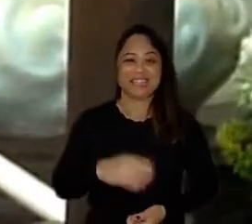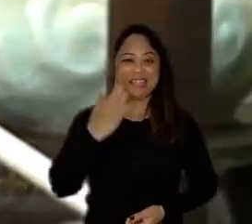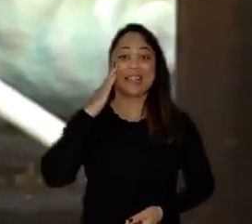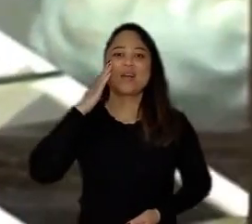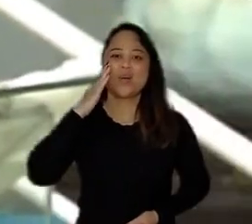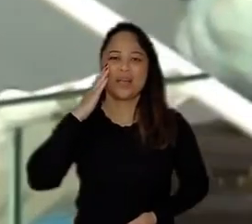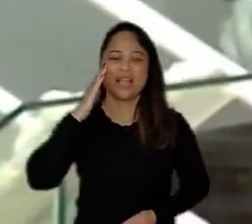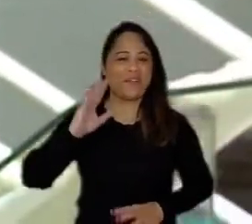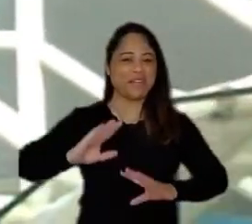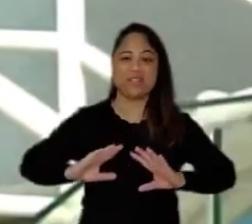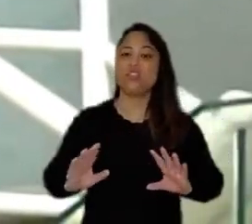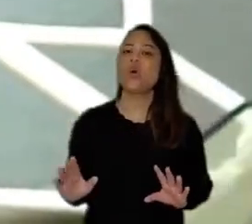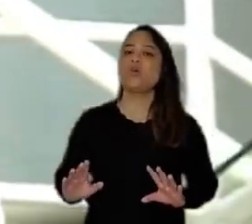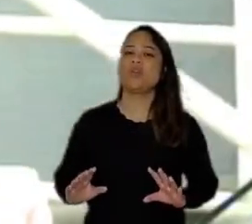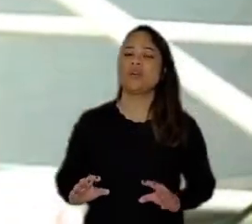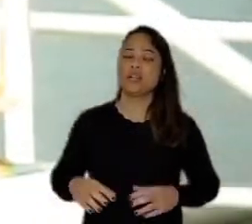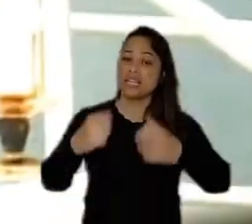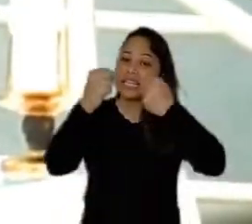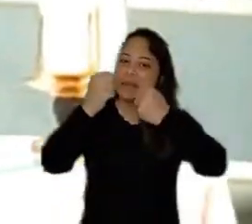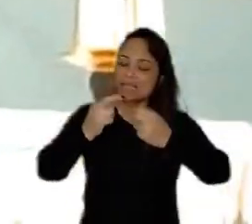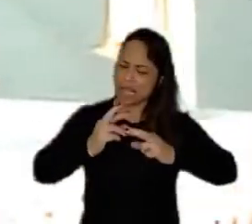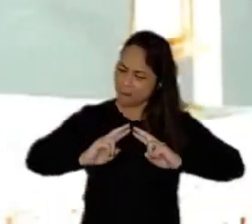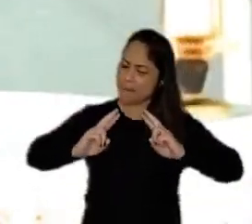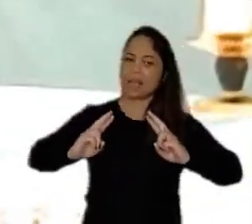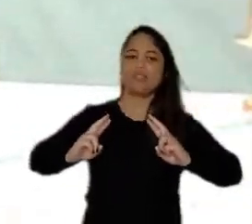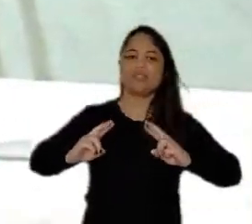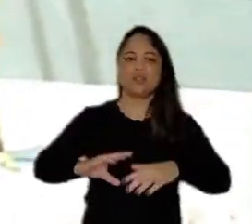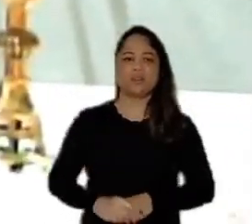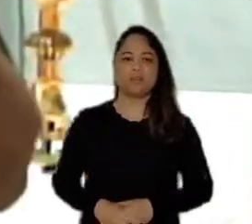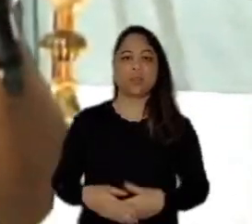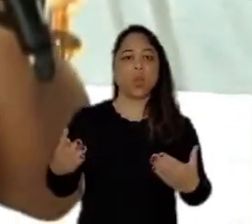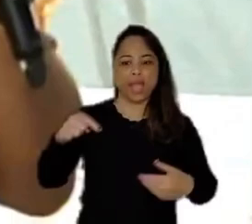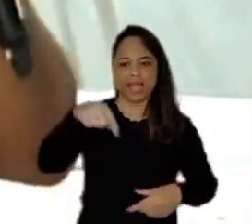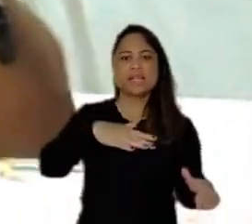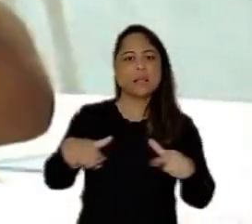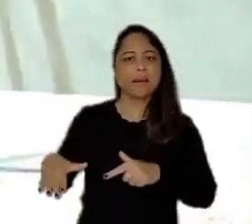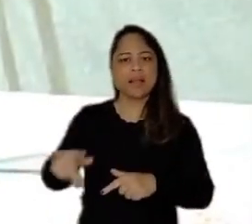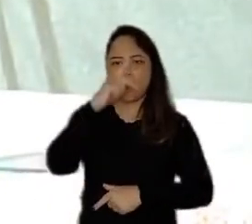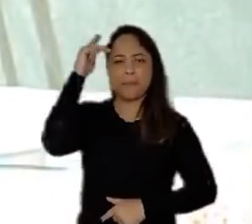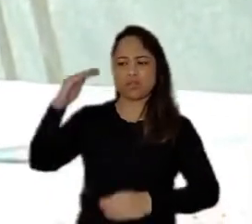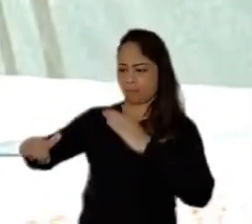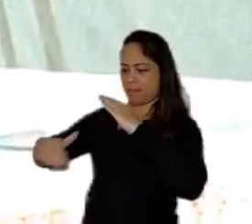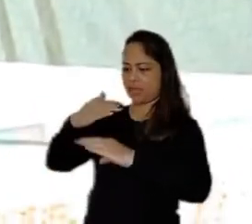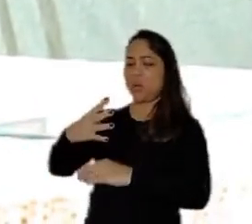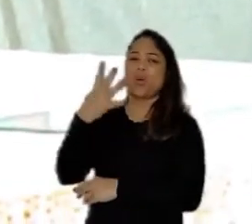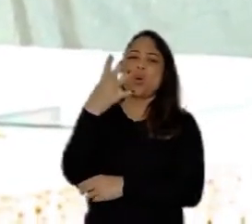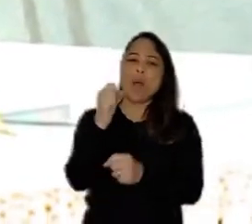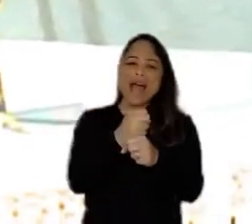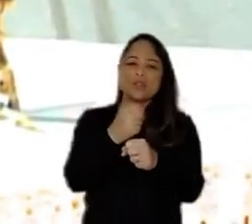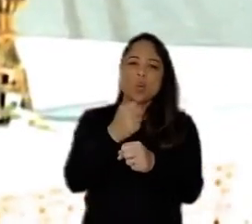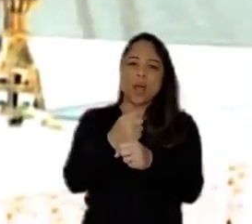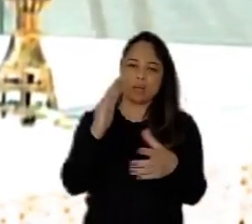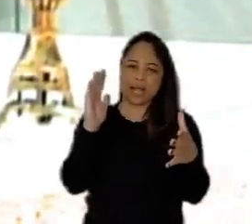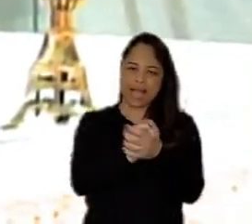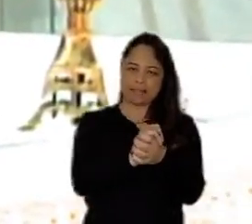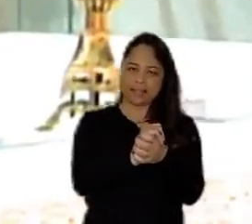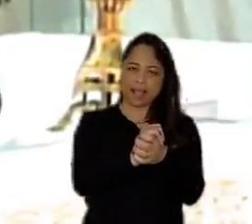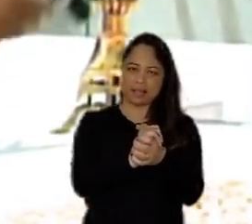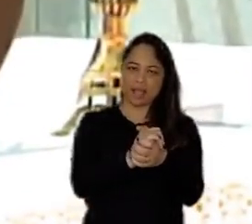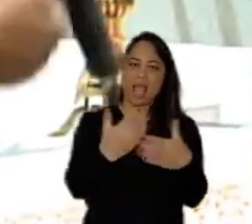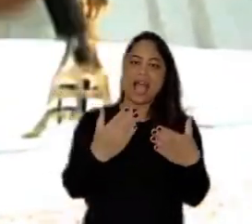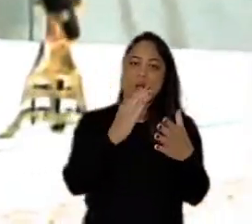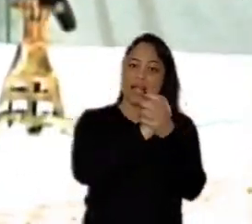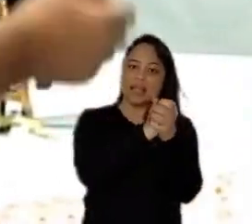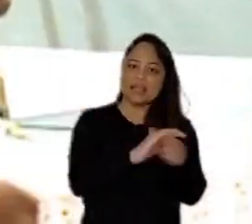Então você precisa gerar expectativa. Essa semana alguém me mandou um e-mail: eu estou com 4 anos de casado e decidi me separar. Eu